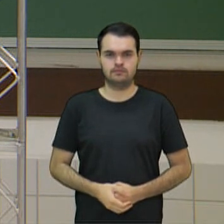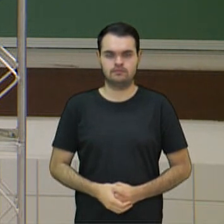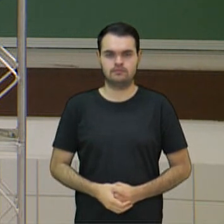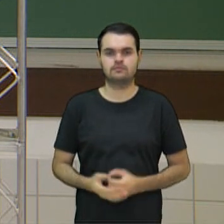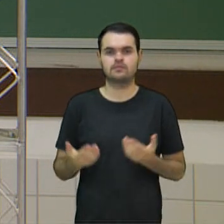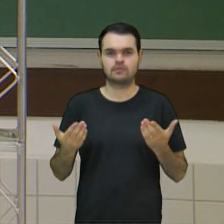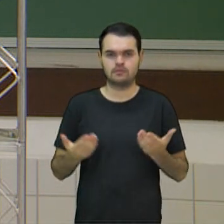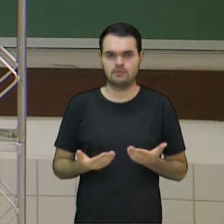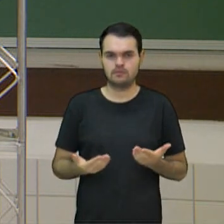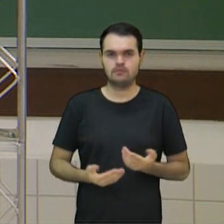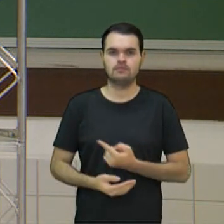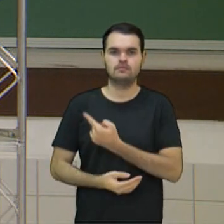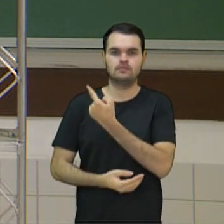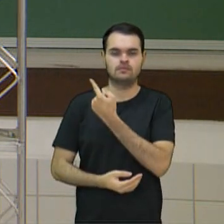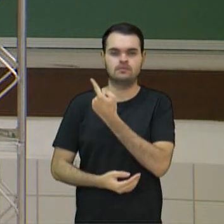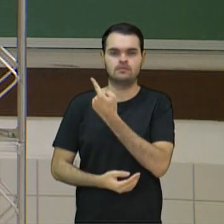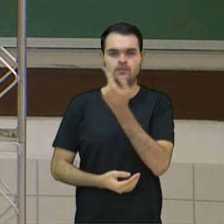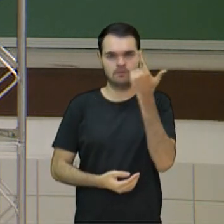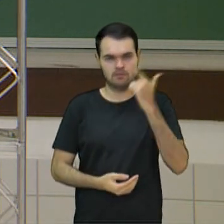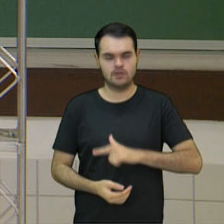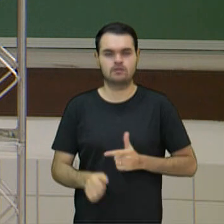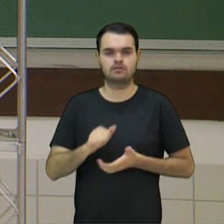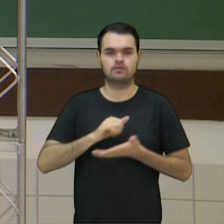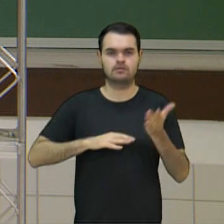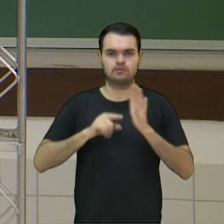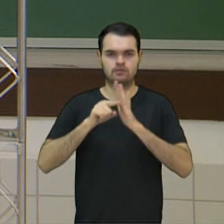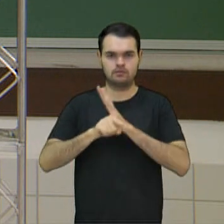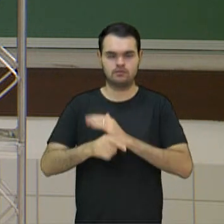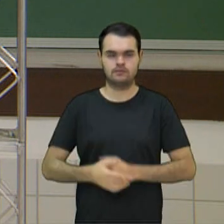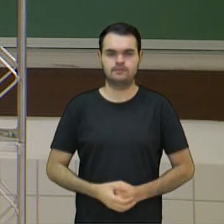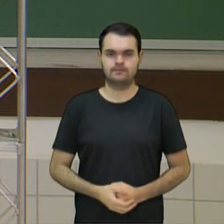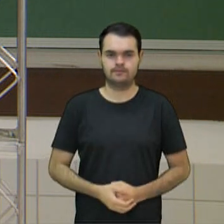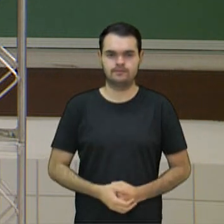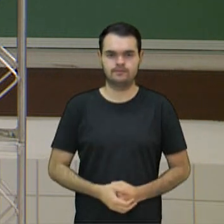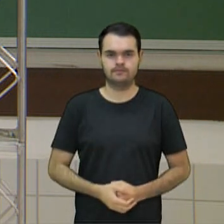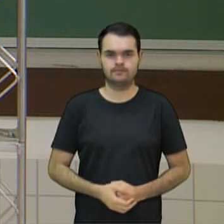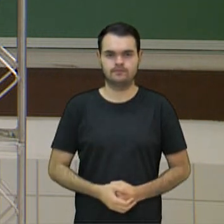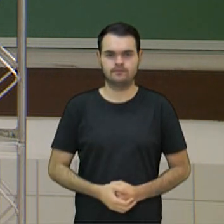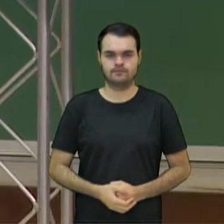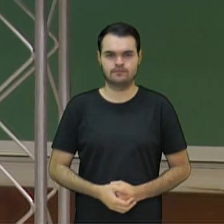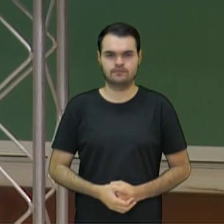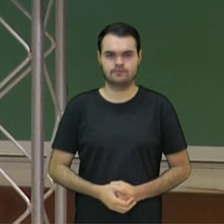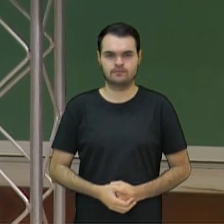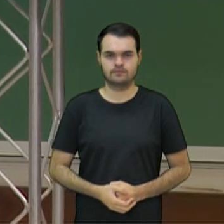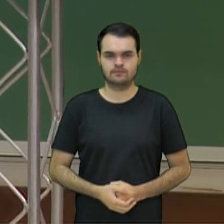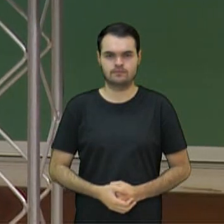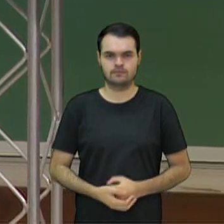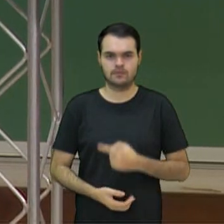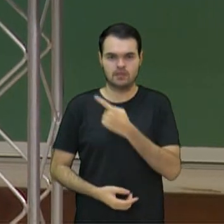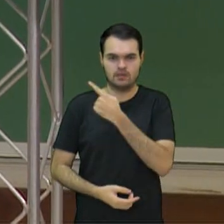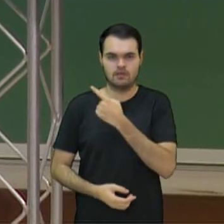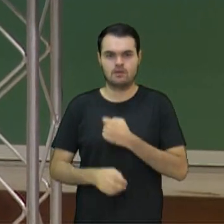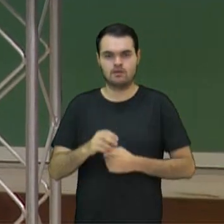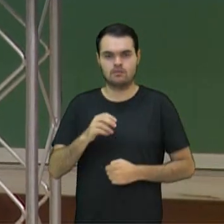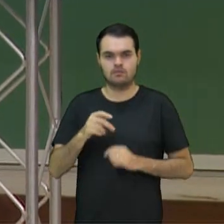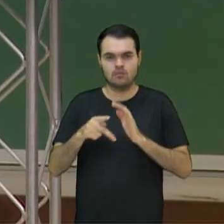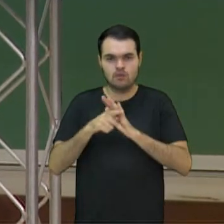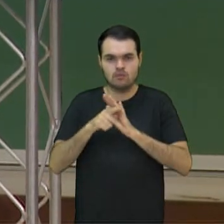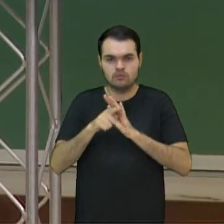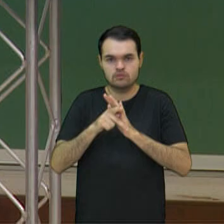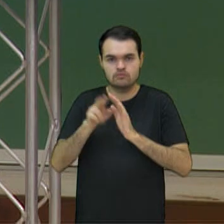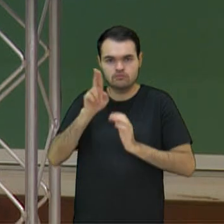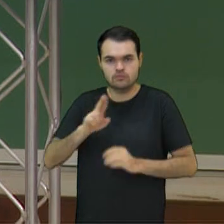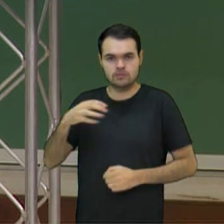passar aqui para esse exercício. Esse exercício caiu na UNEB da Bahia. Vamos dar uma lida